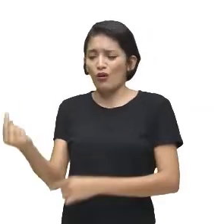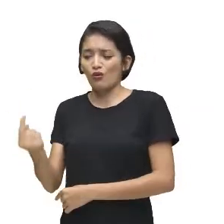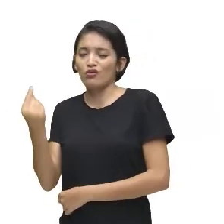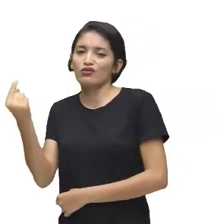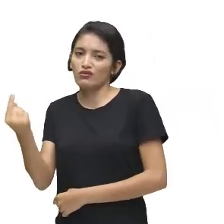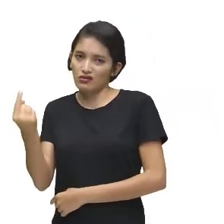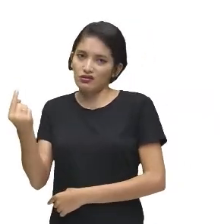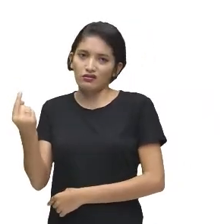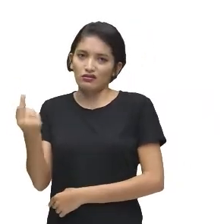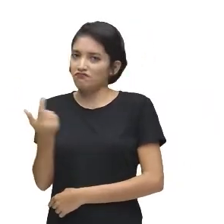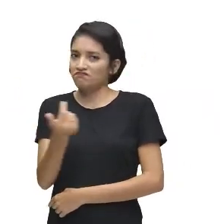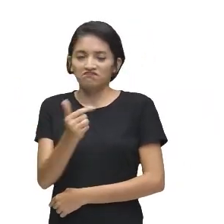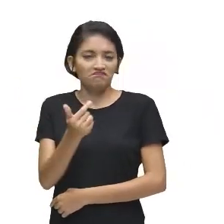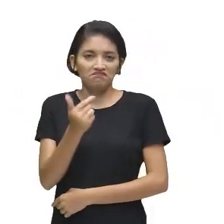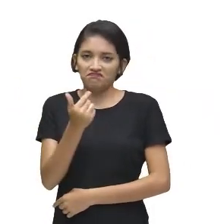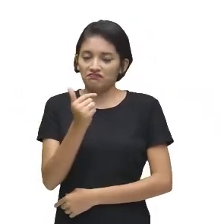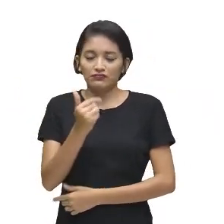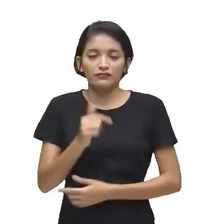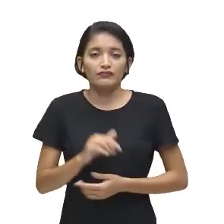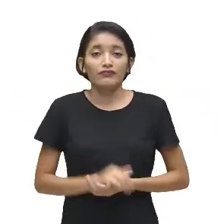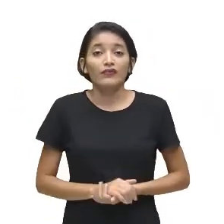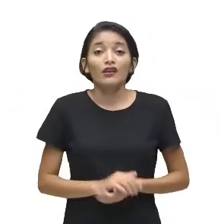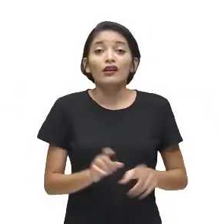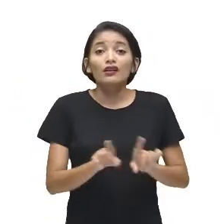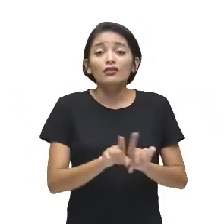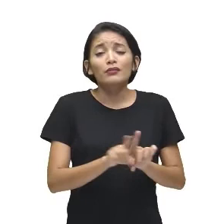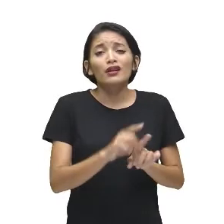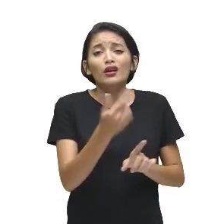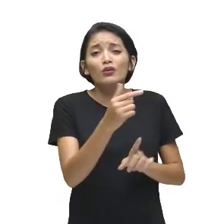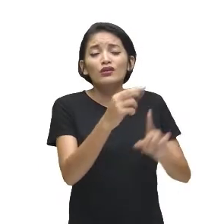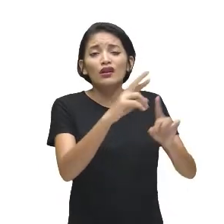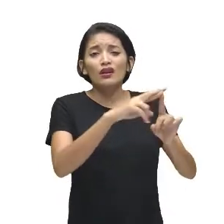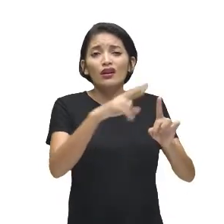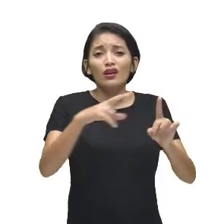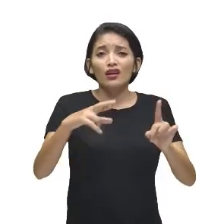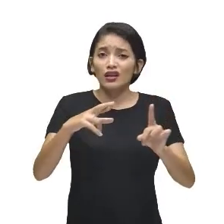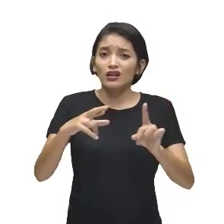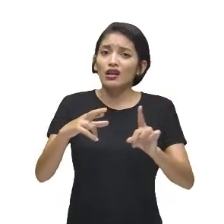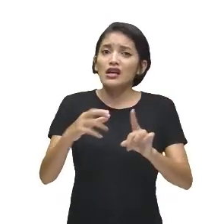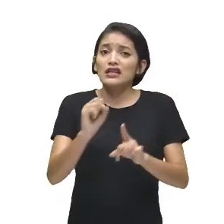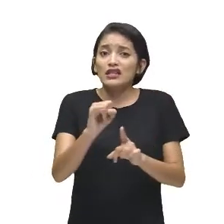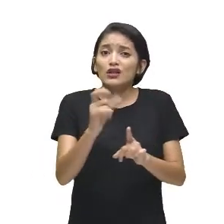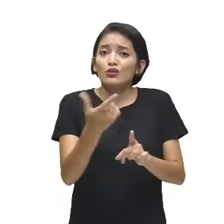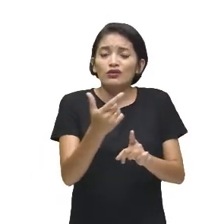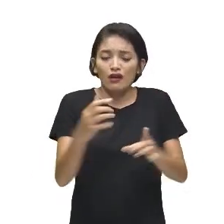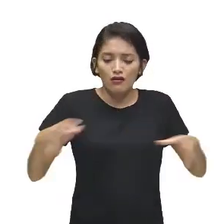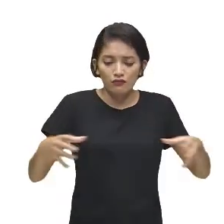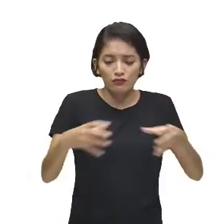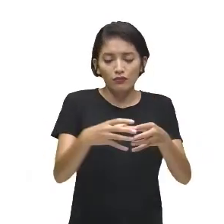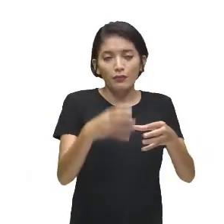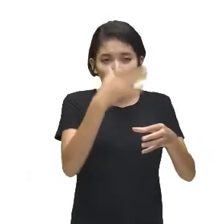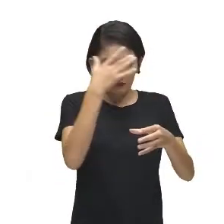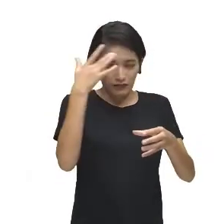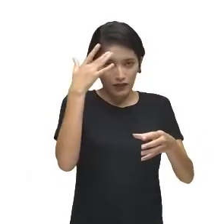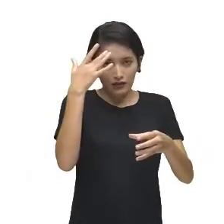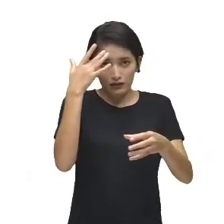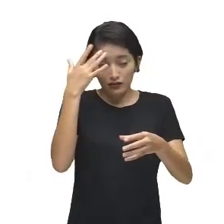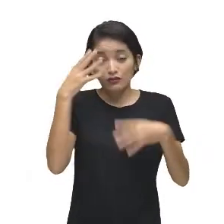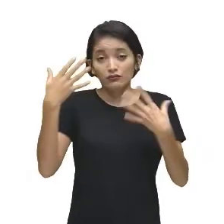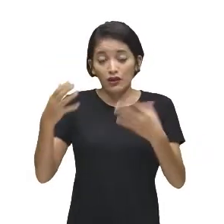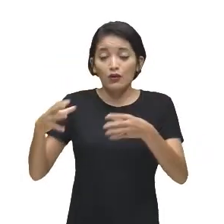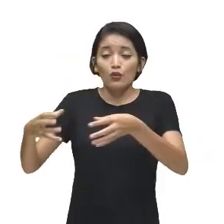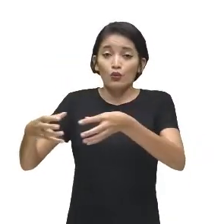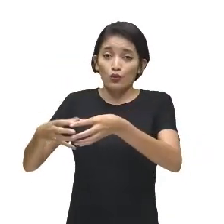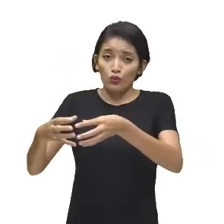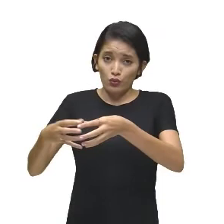solipsista, não existe religião sem comunidade. A comunidade